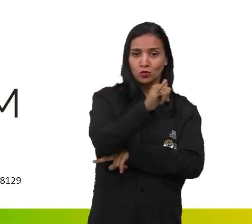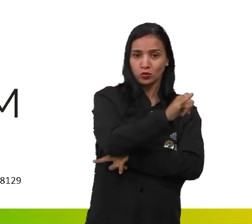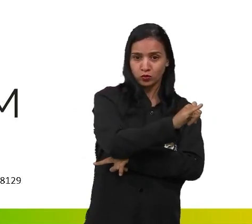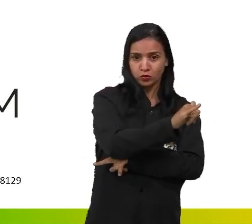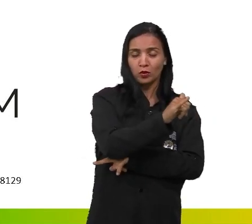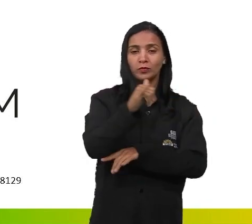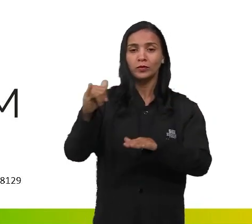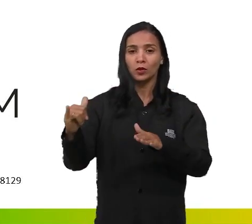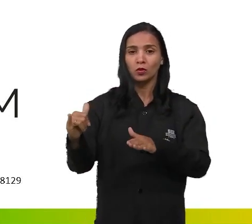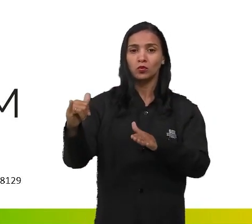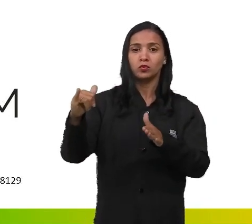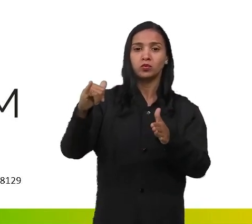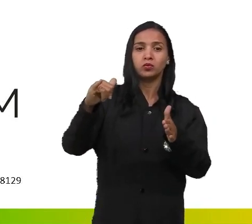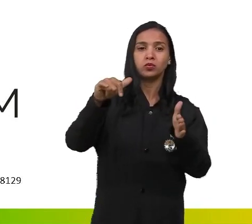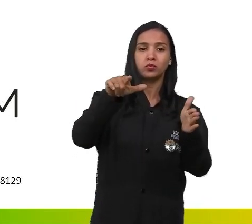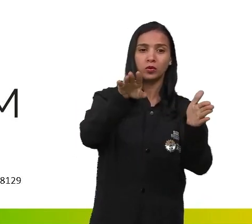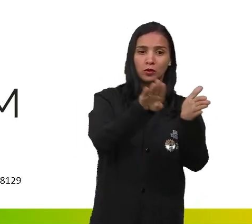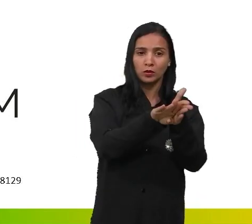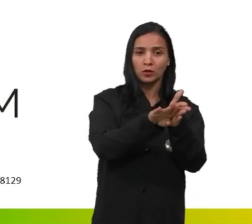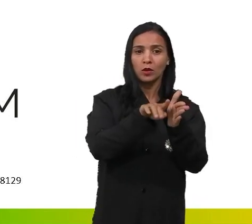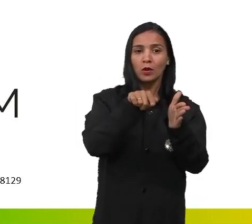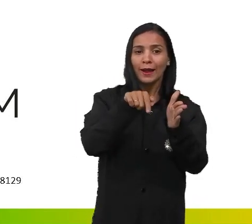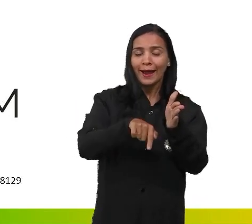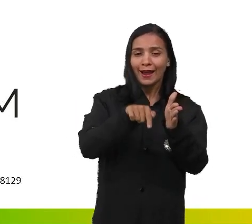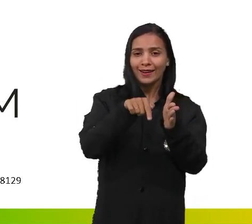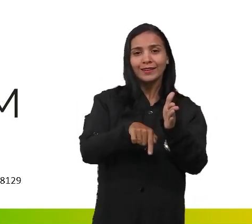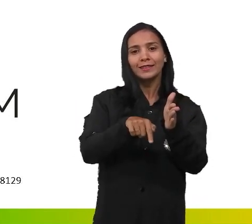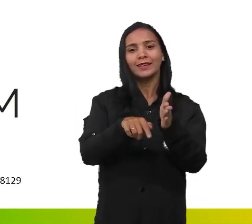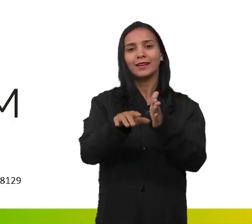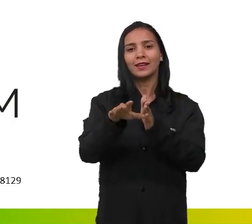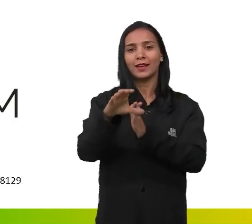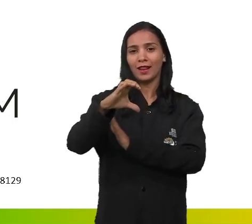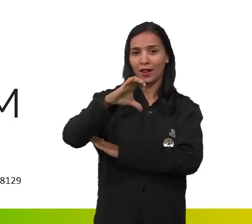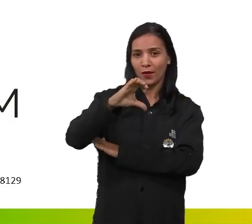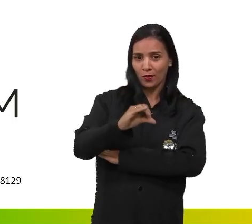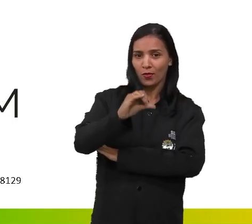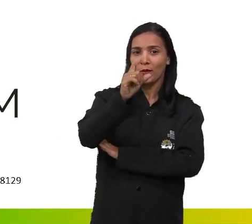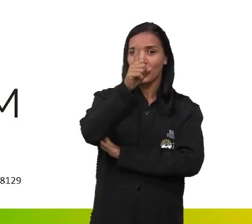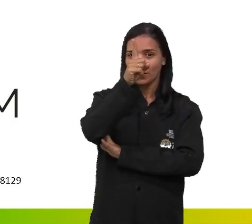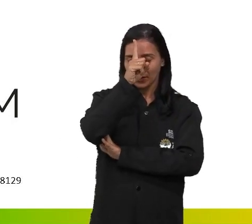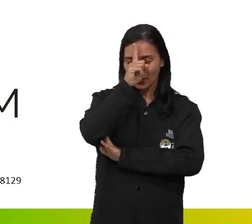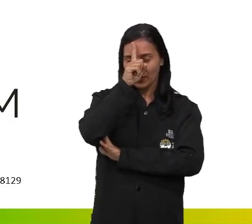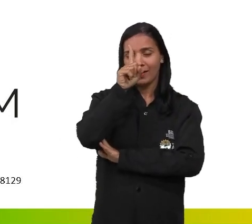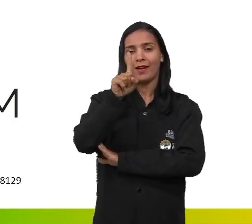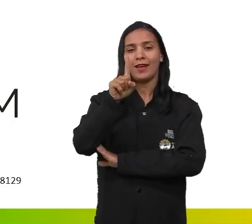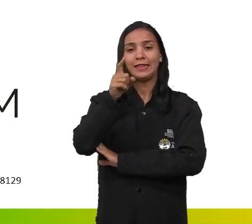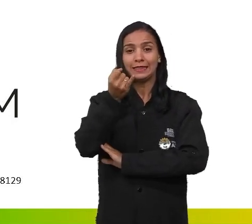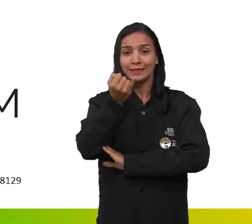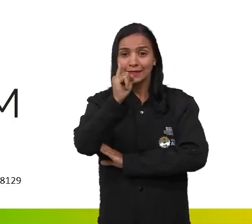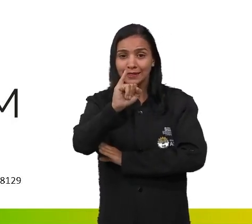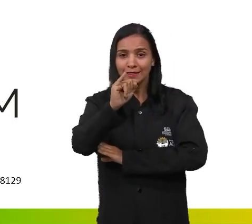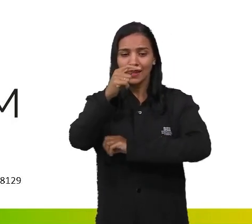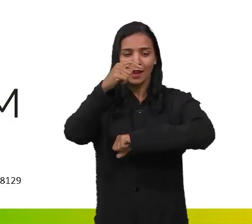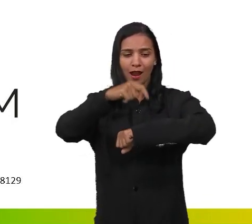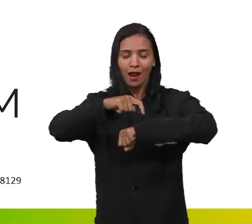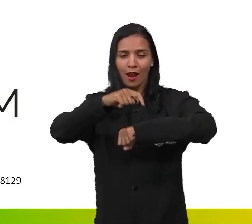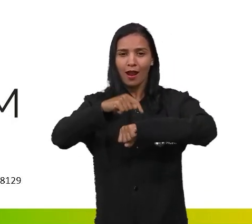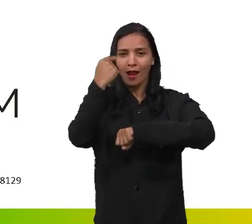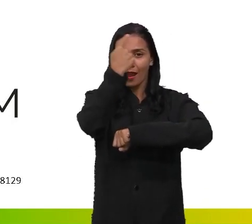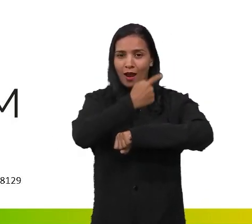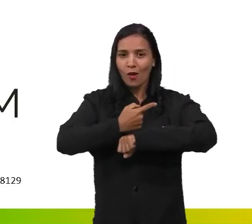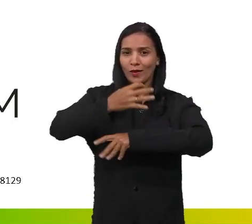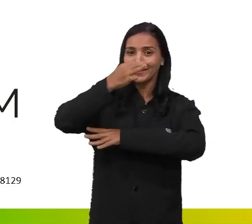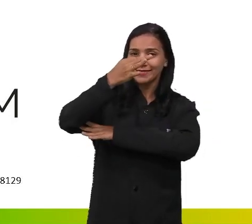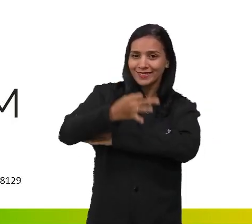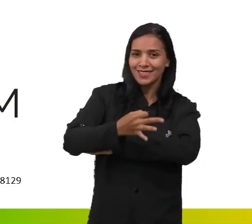o'clock significa em ponto em inglês. Então, exatamente naquela hora exata, foi, nesse caso aqui no